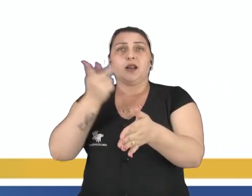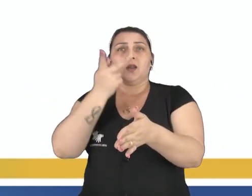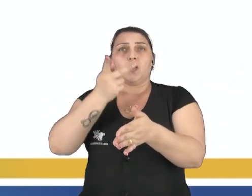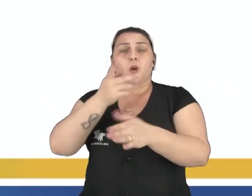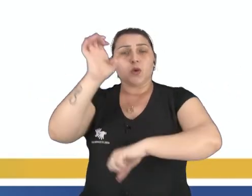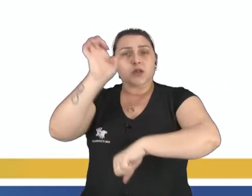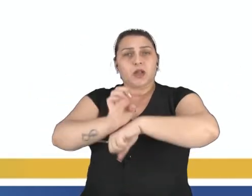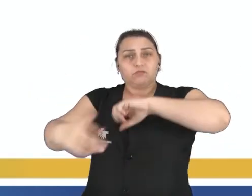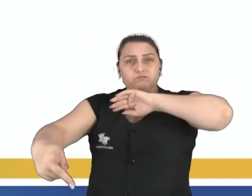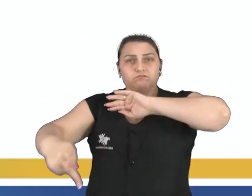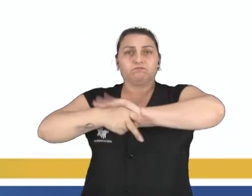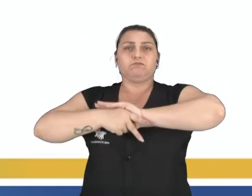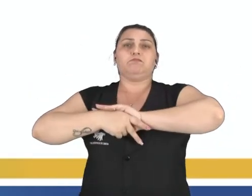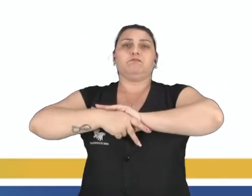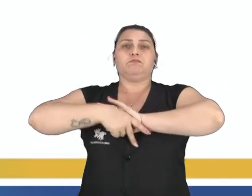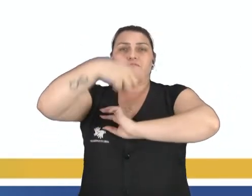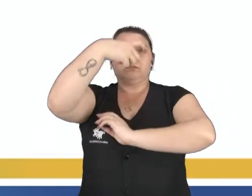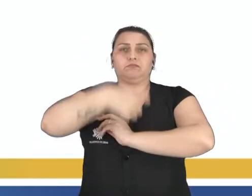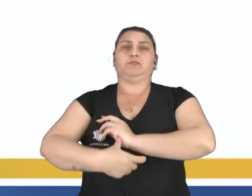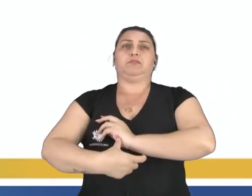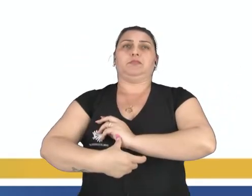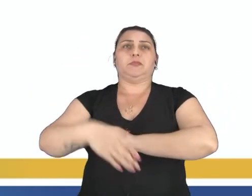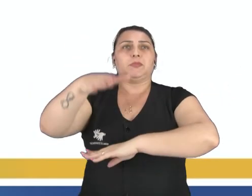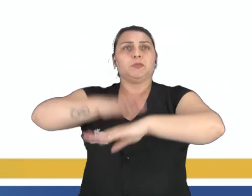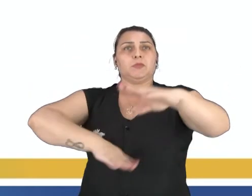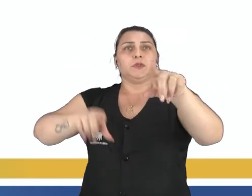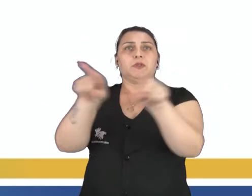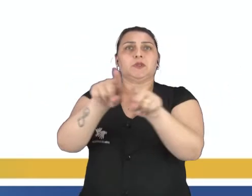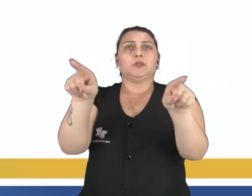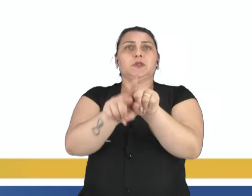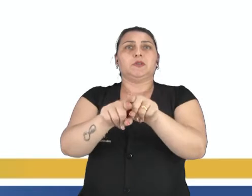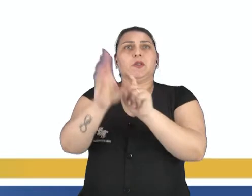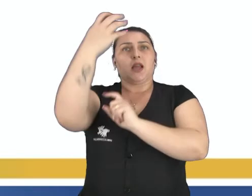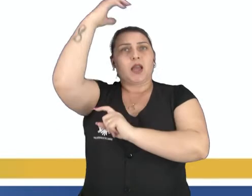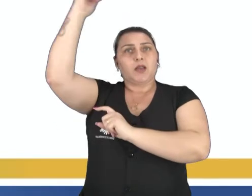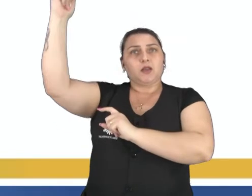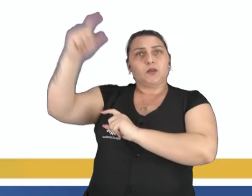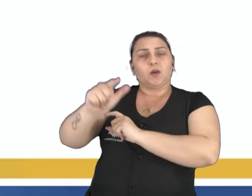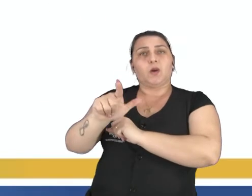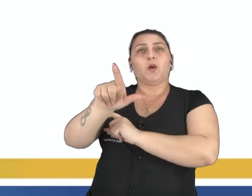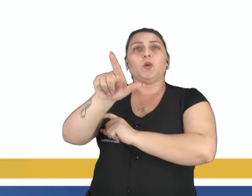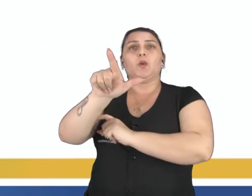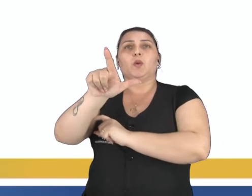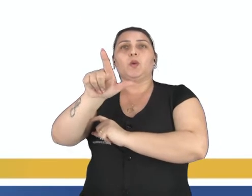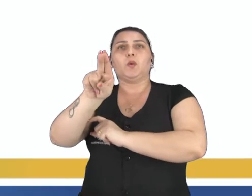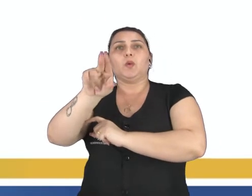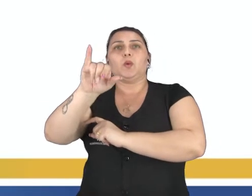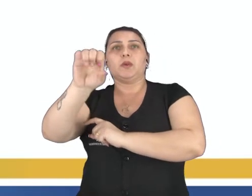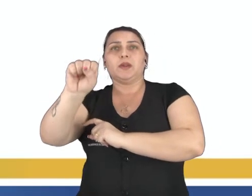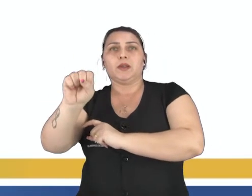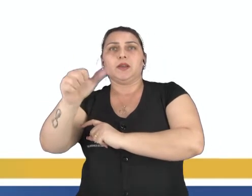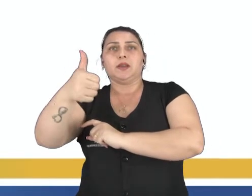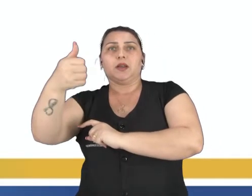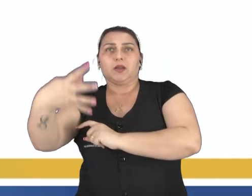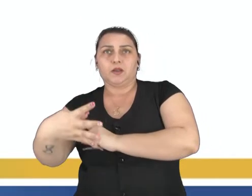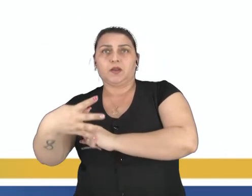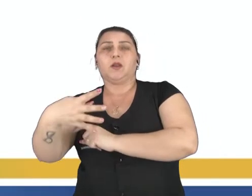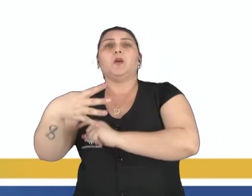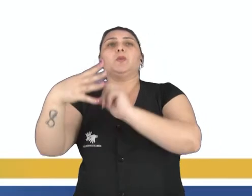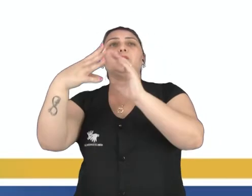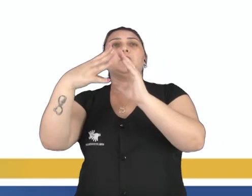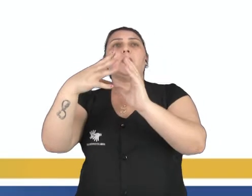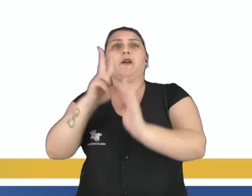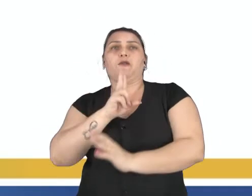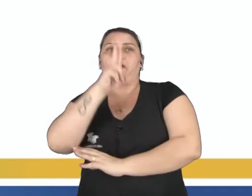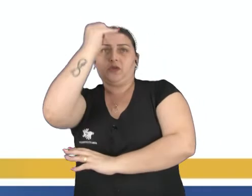que o Estado sou eu. Chamado também de Rei Sol, Luís XIV retratou o apogeu dos reis no